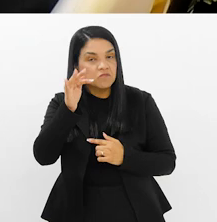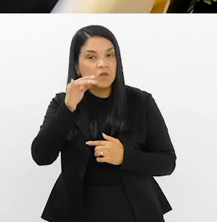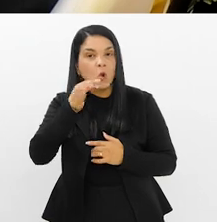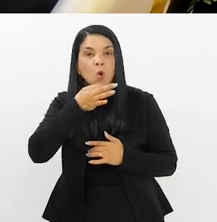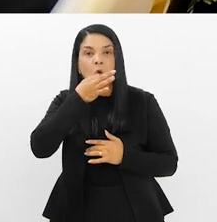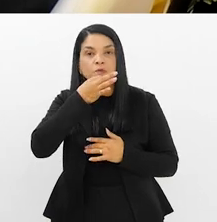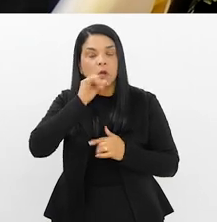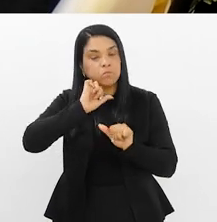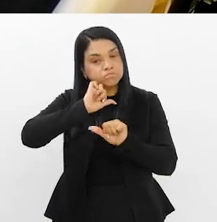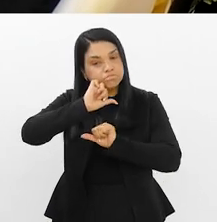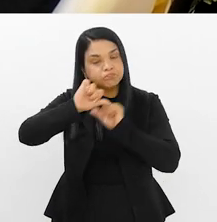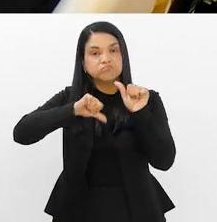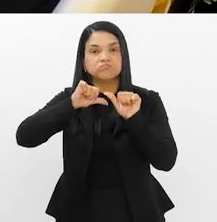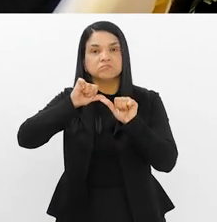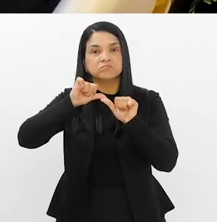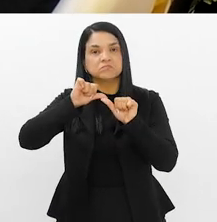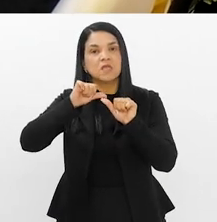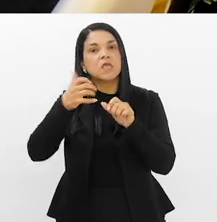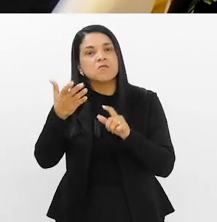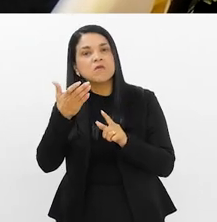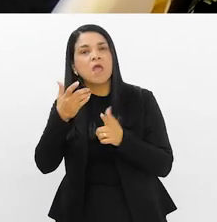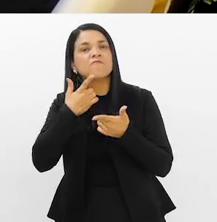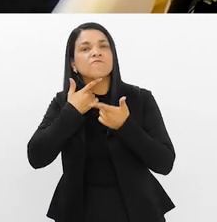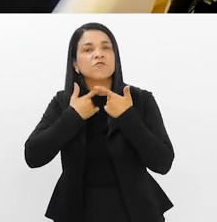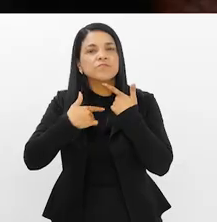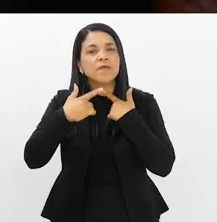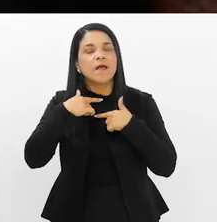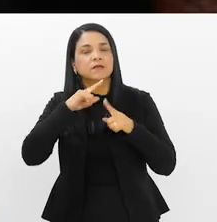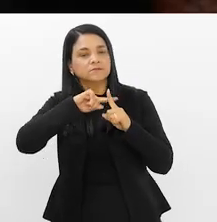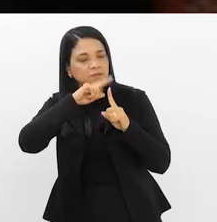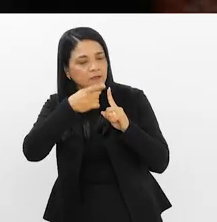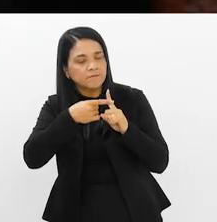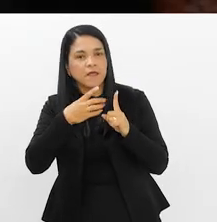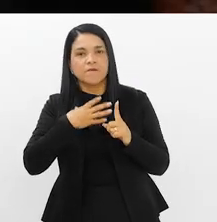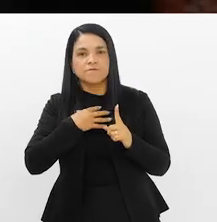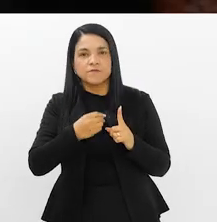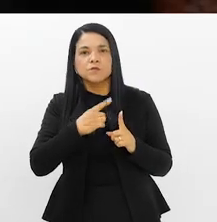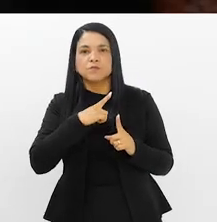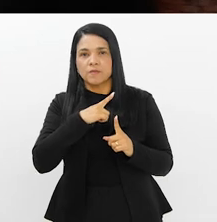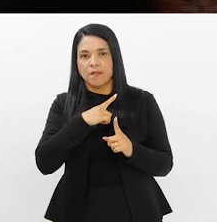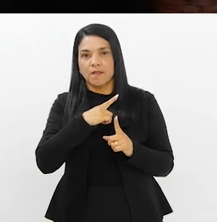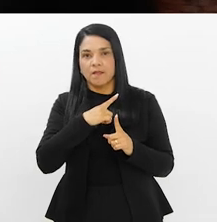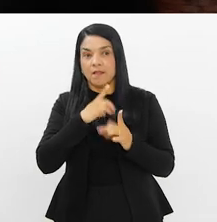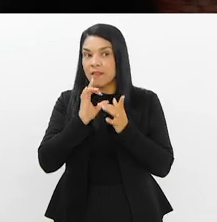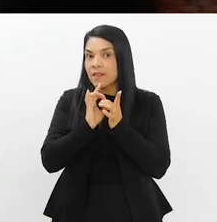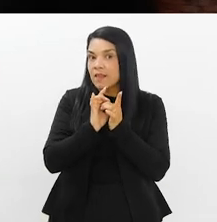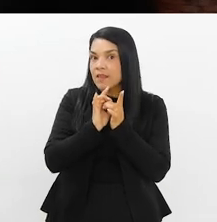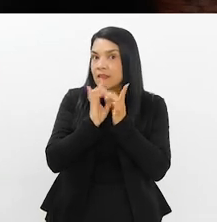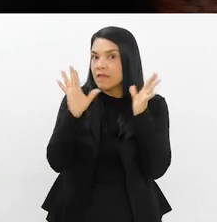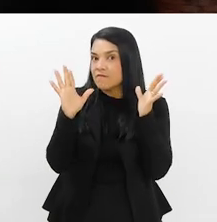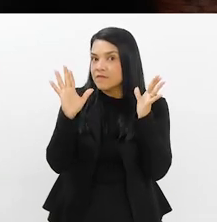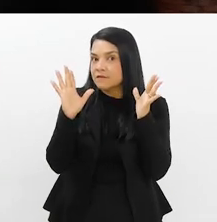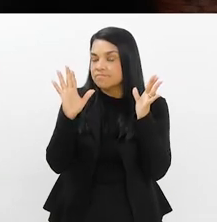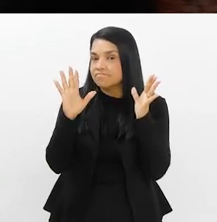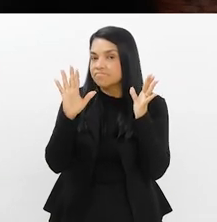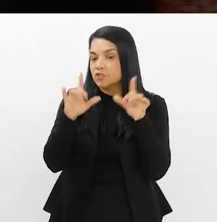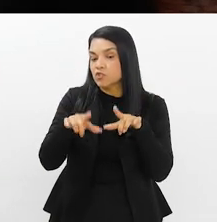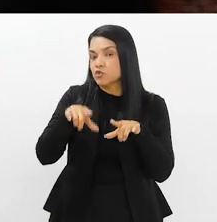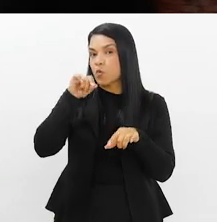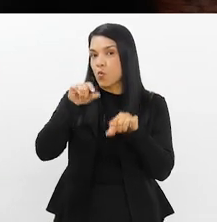mudar de opinião e tiver realmente essa vontade de livre, né, e